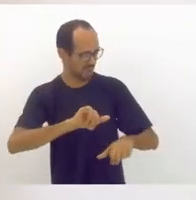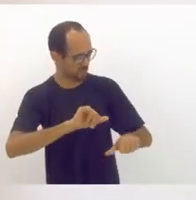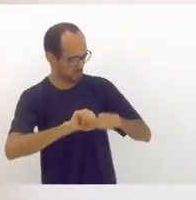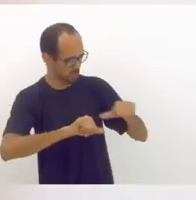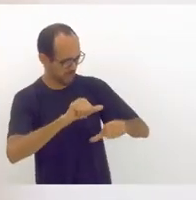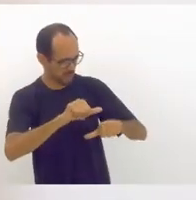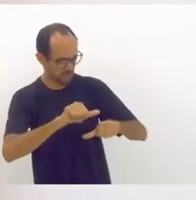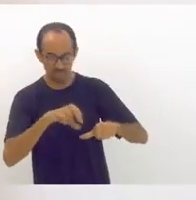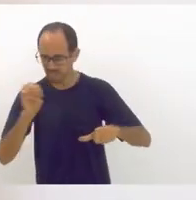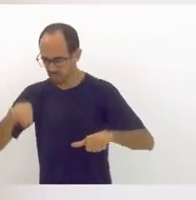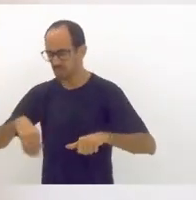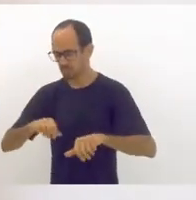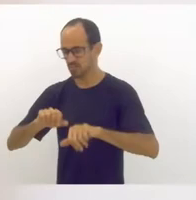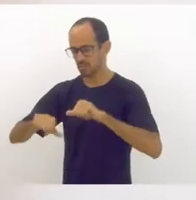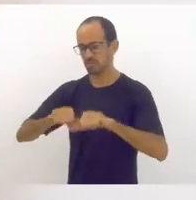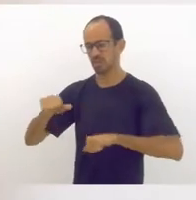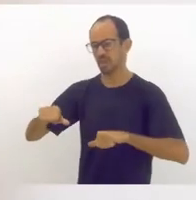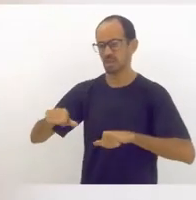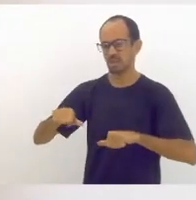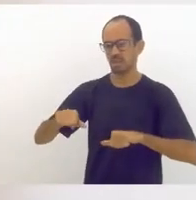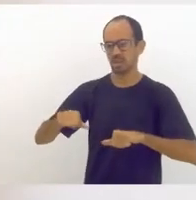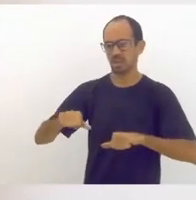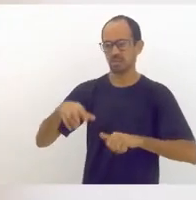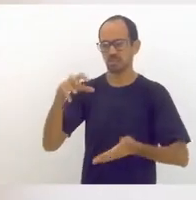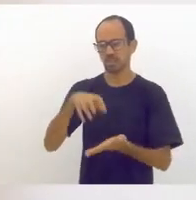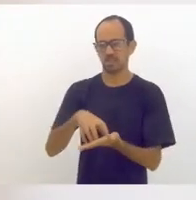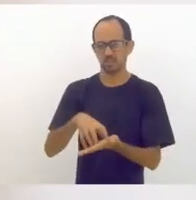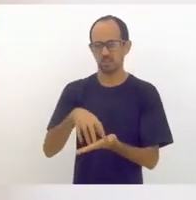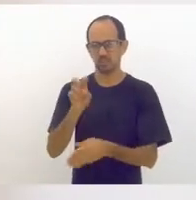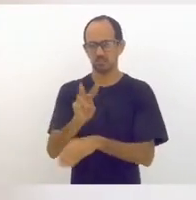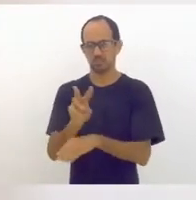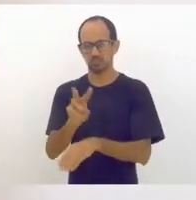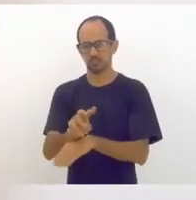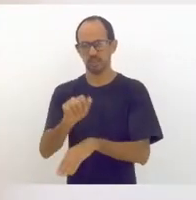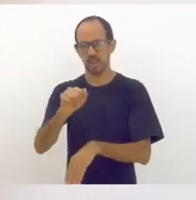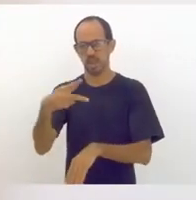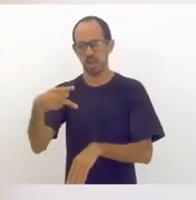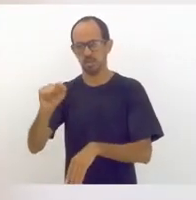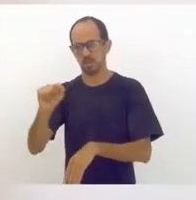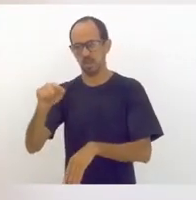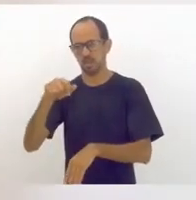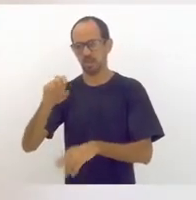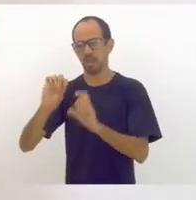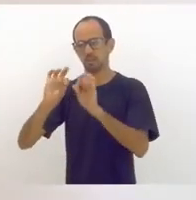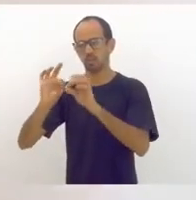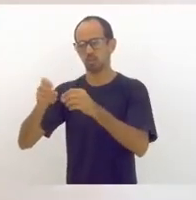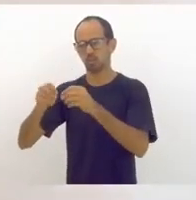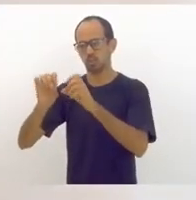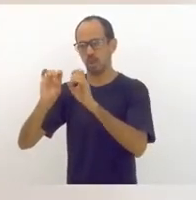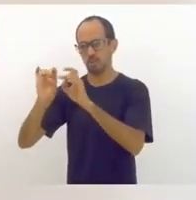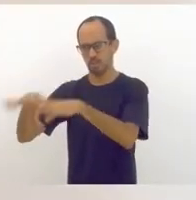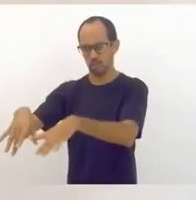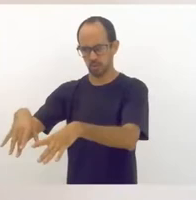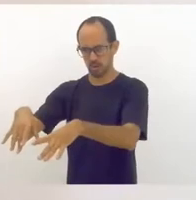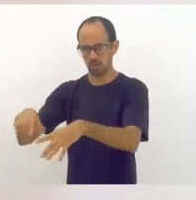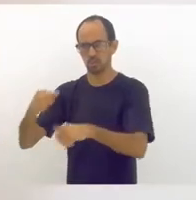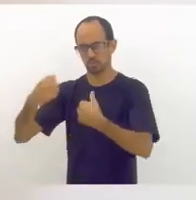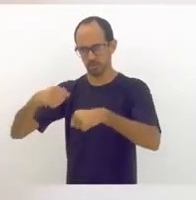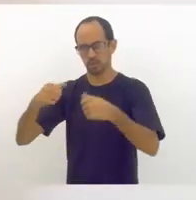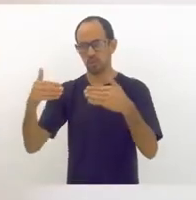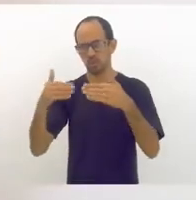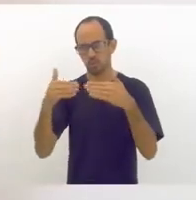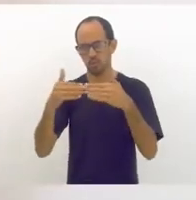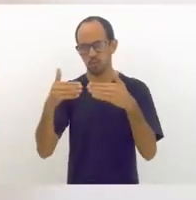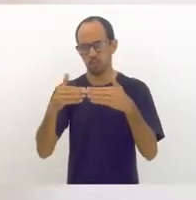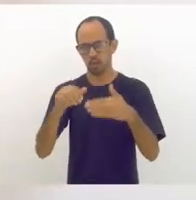muito. Unidade no estado do Rio de Janeiro tem um monte, principalmente APA. Está todas elas aí abandonadas. Isso eu tenho que concordar com o André Siciliano. O